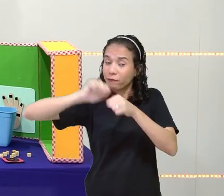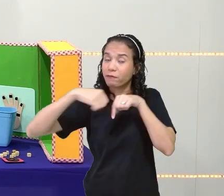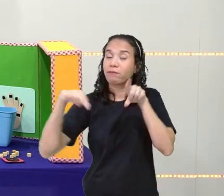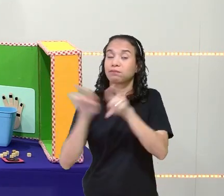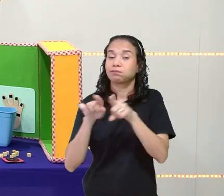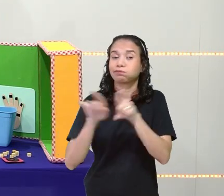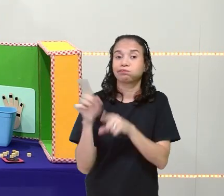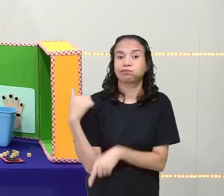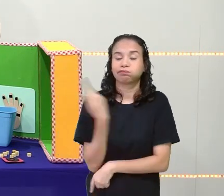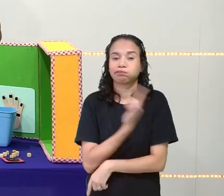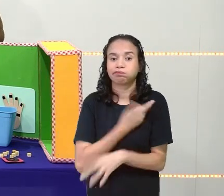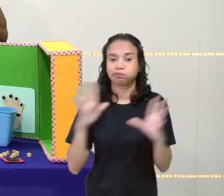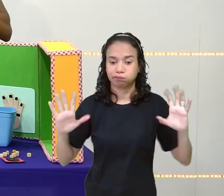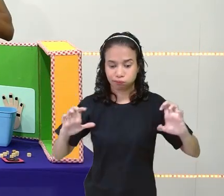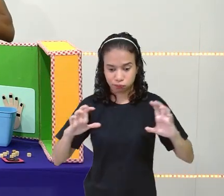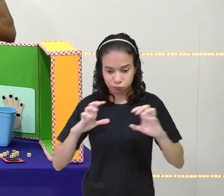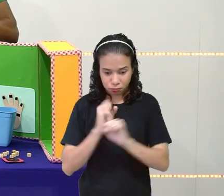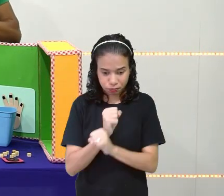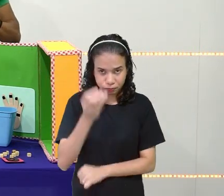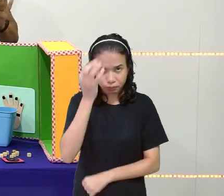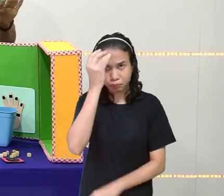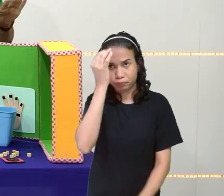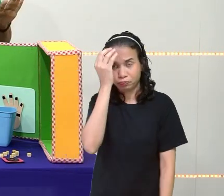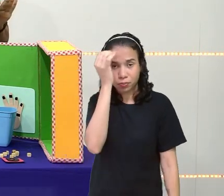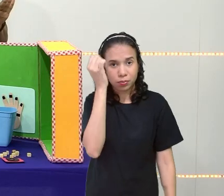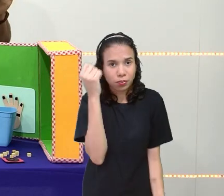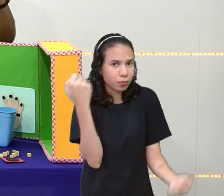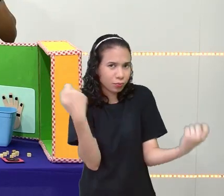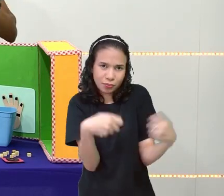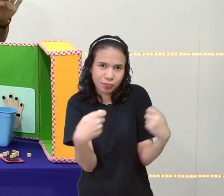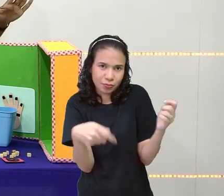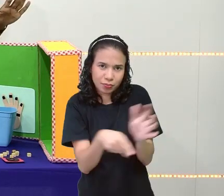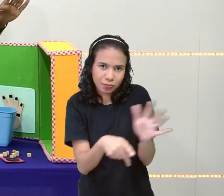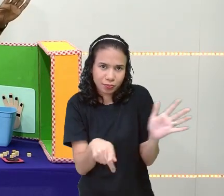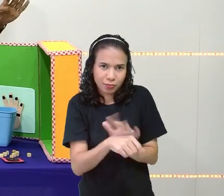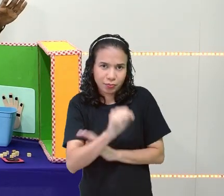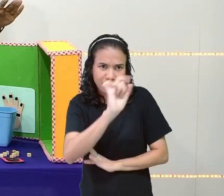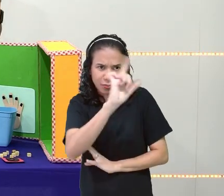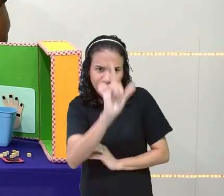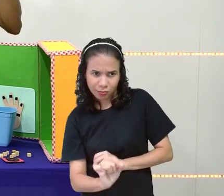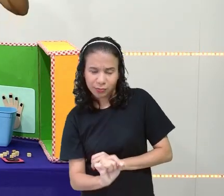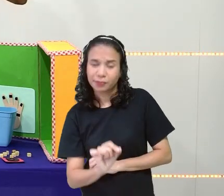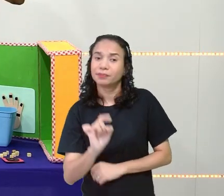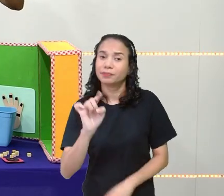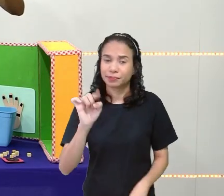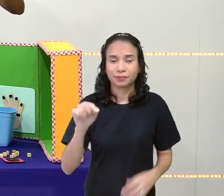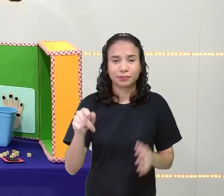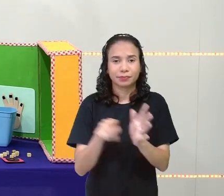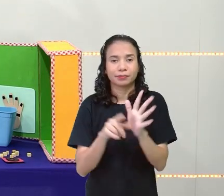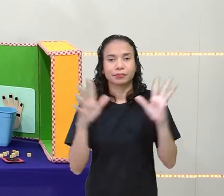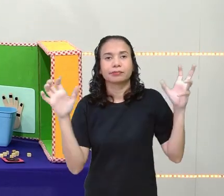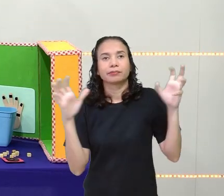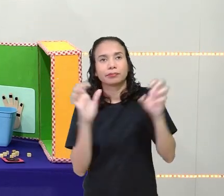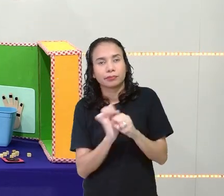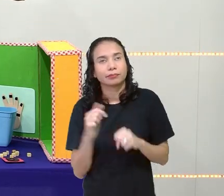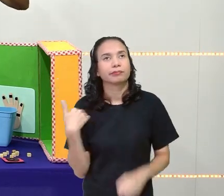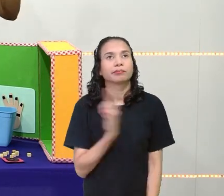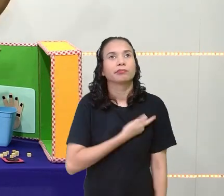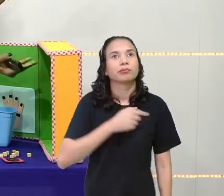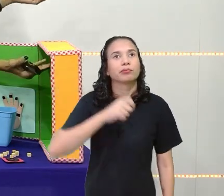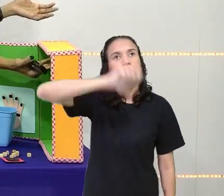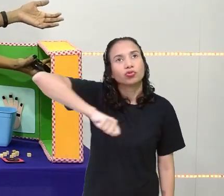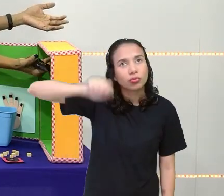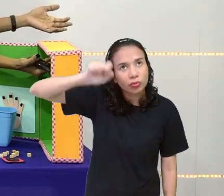mentalmente, sem precisar do auxílio do algoritmo. Professora Josi, algoritmo é aquela continha que a gente arma.